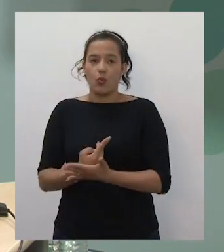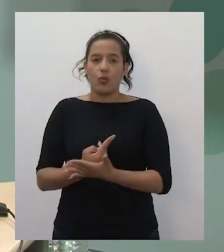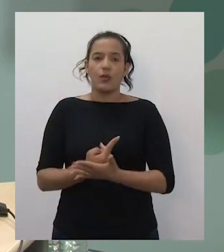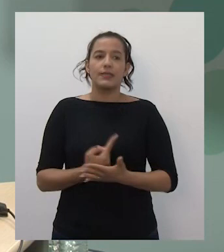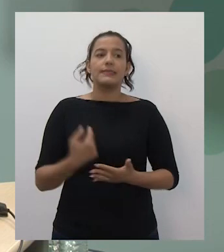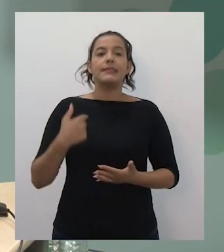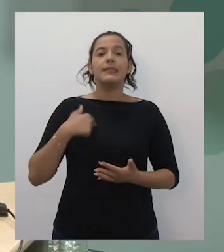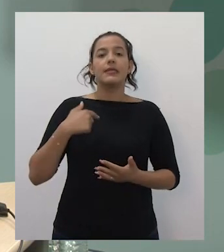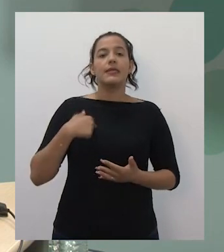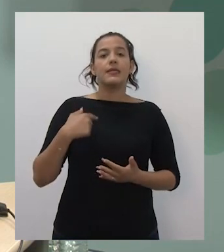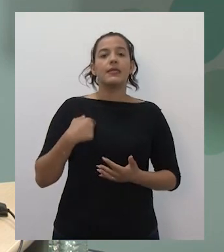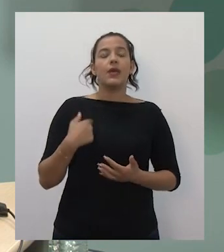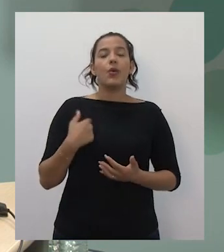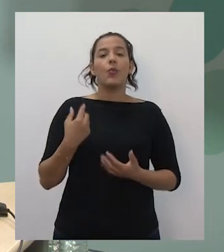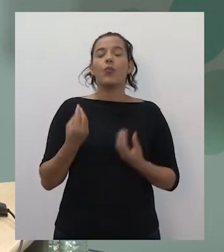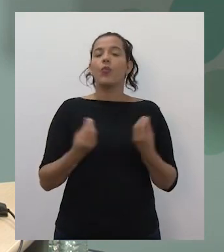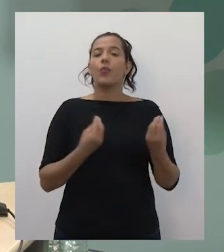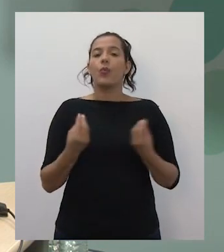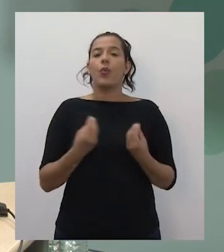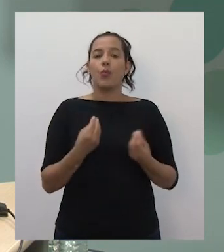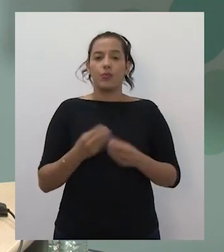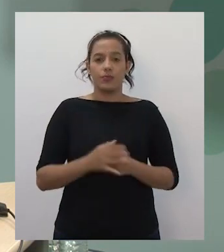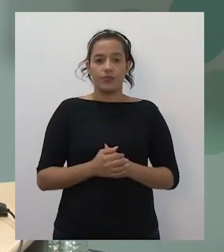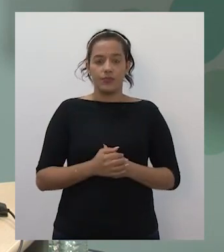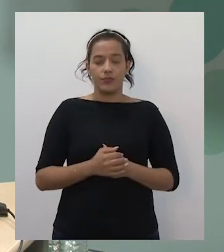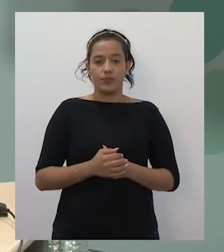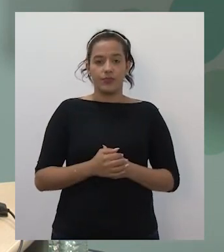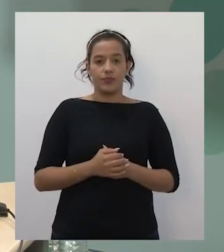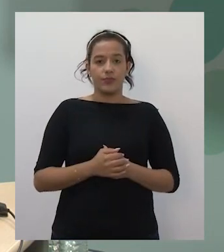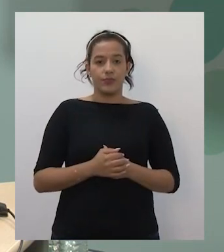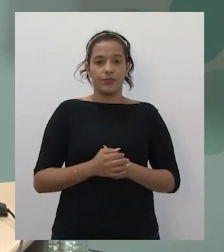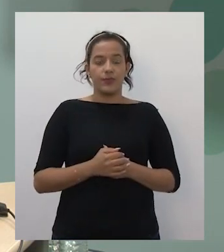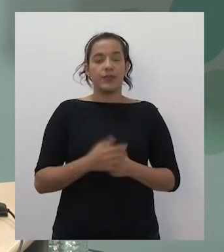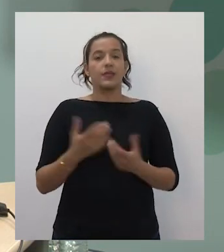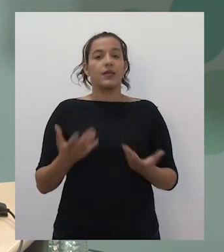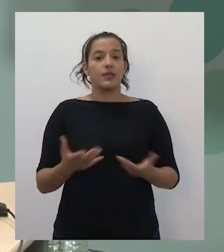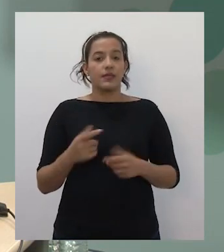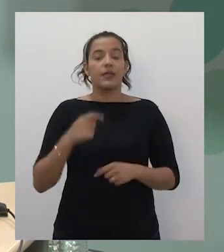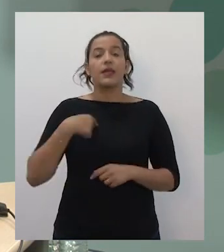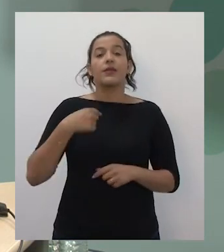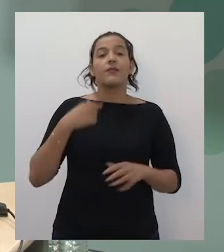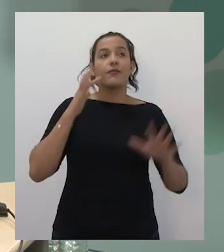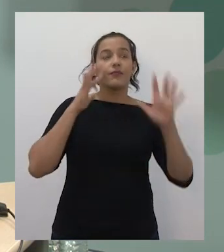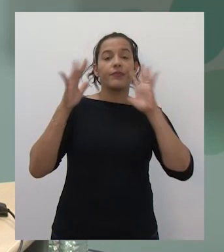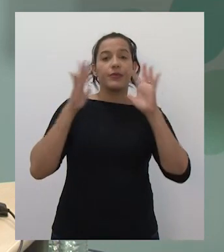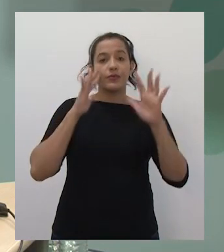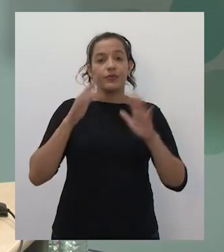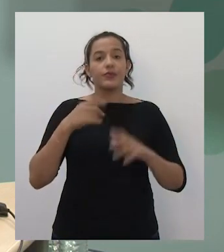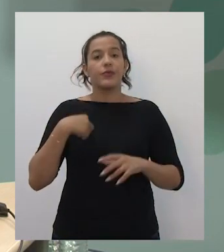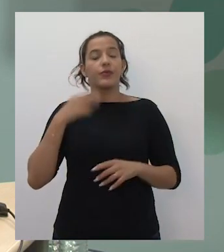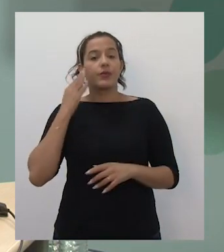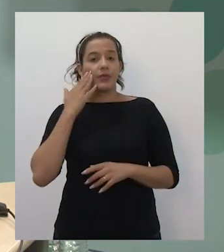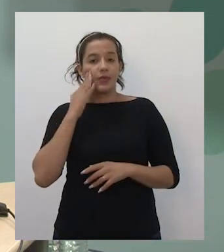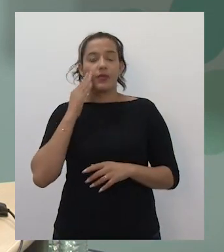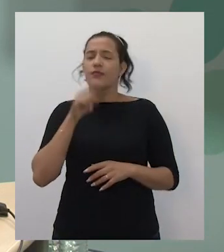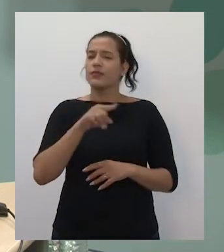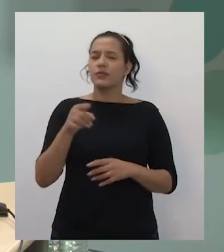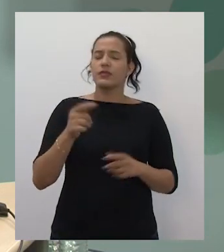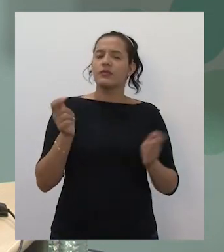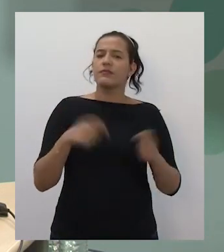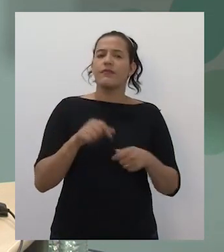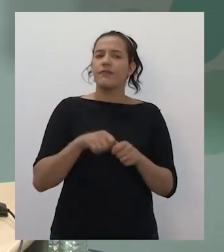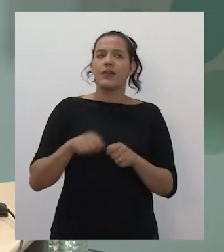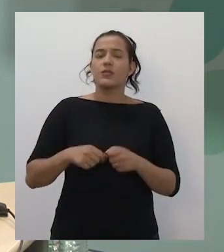é, na verdade, erro mesmo ou será uma nova forma de realizar alguma coisa, né? O que a gente entende sobre isso? E como é que vocês lidam com isso? Então, vou pedir